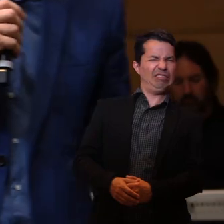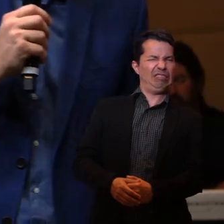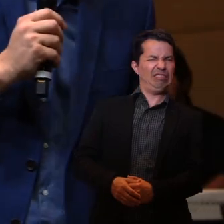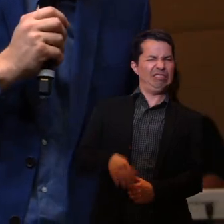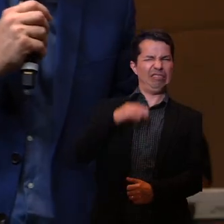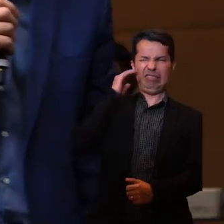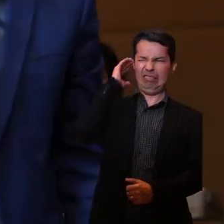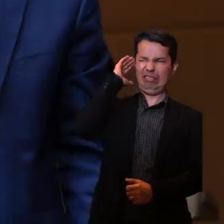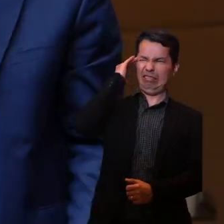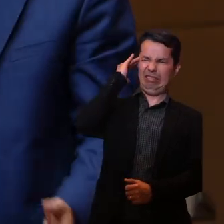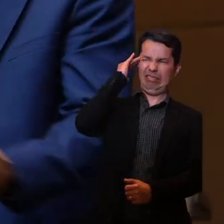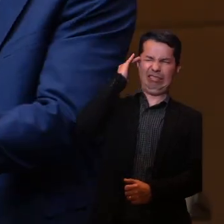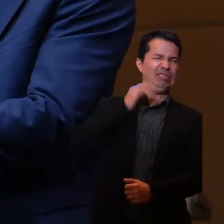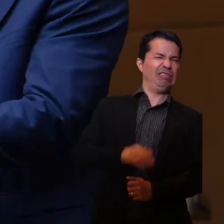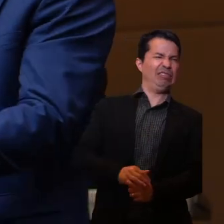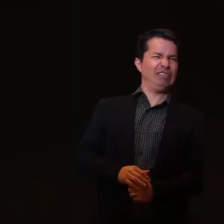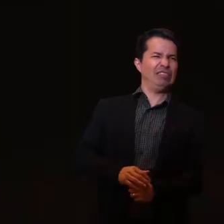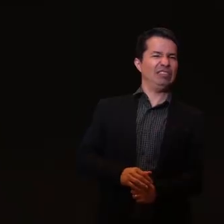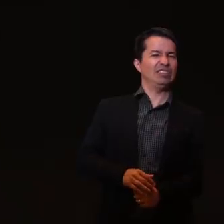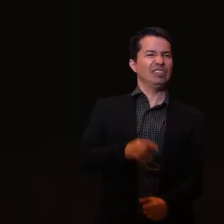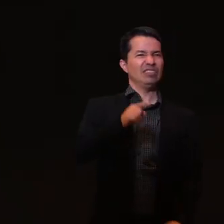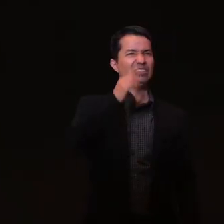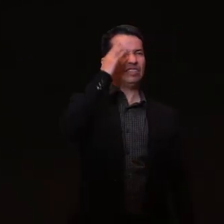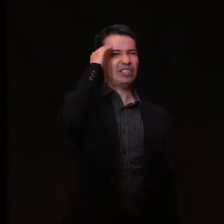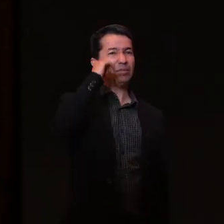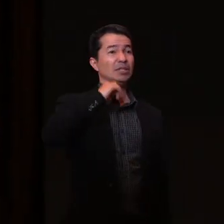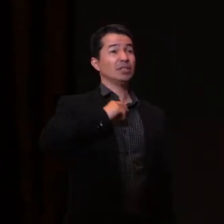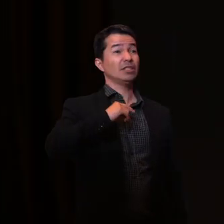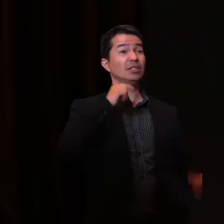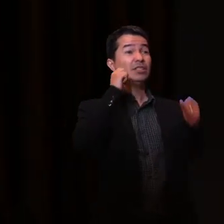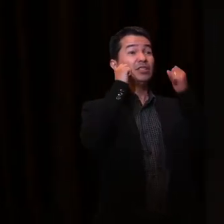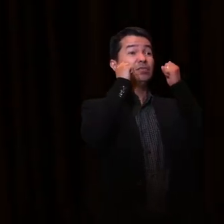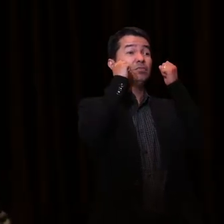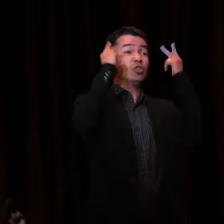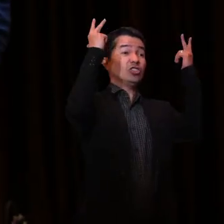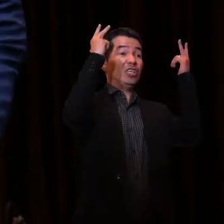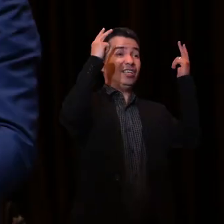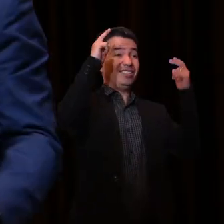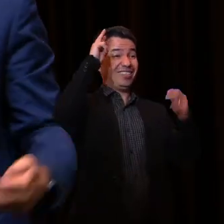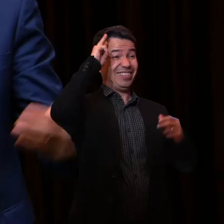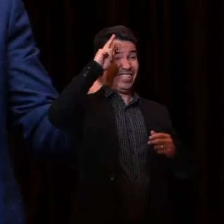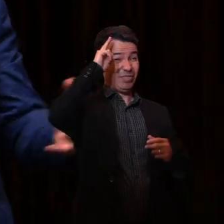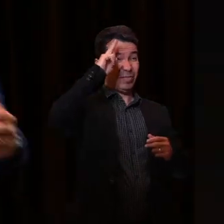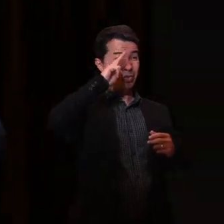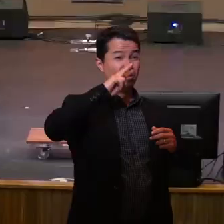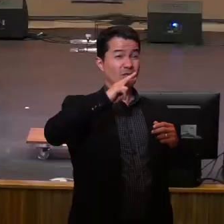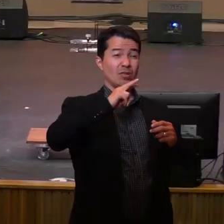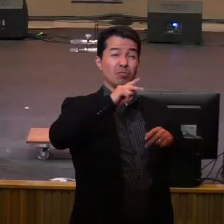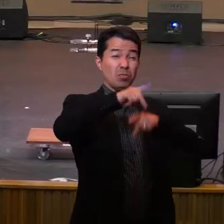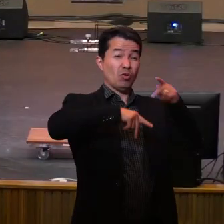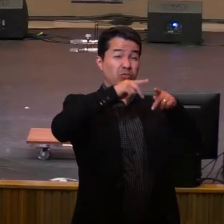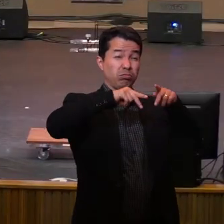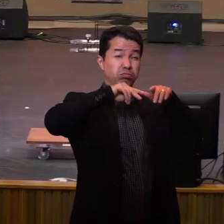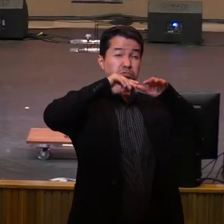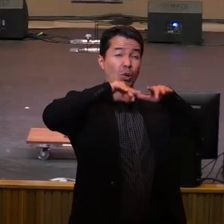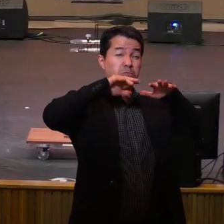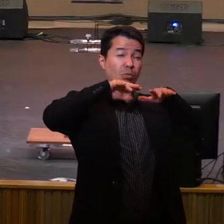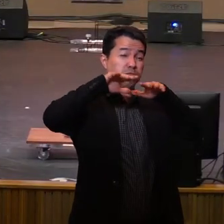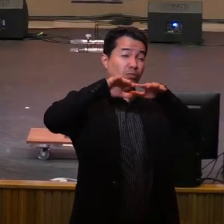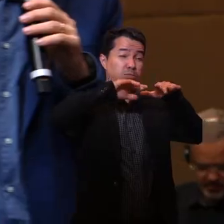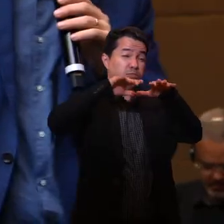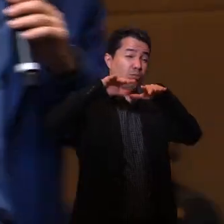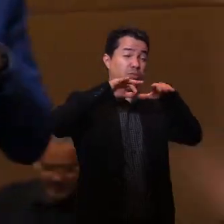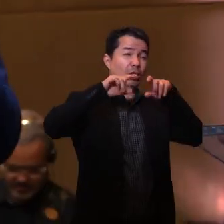era essa? Ah, houve uma praga quando o povo estava indo à terra prometida, eles no deserto. E a Bíblia vai dizer